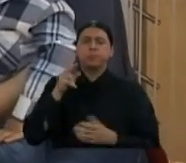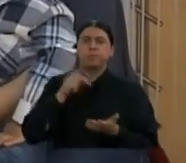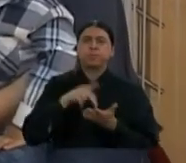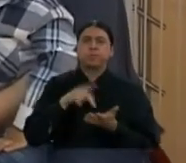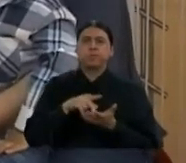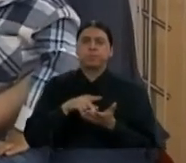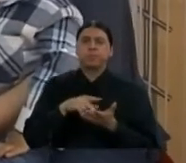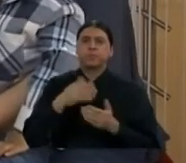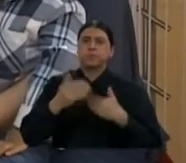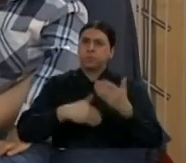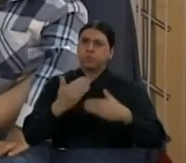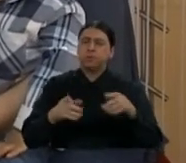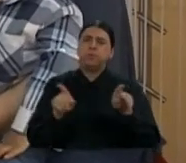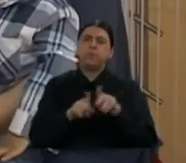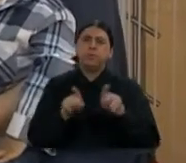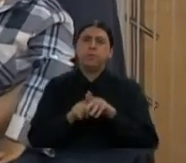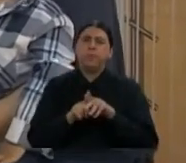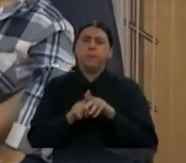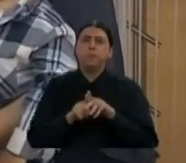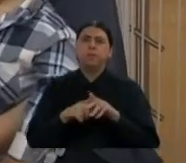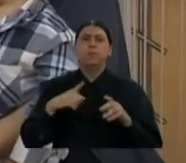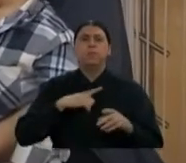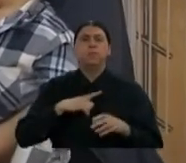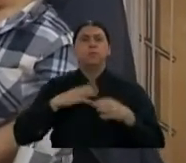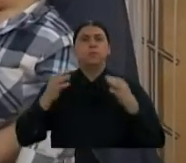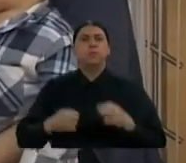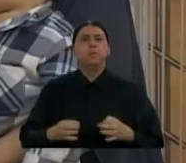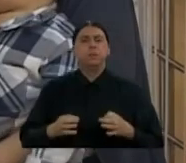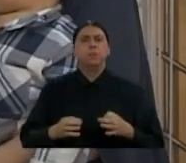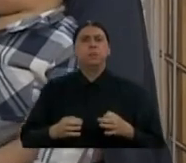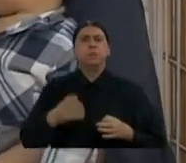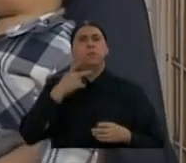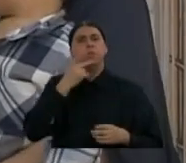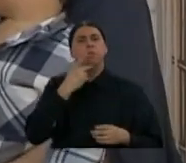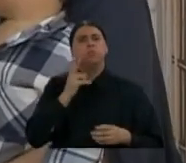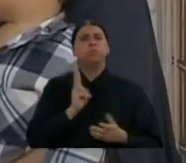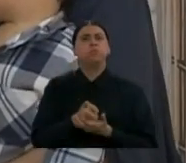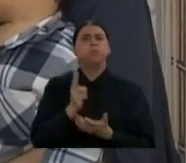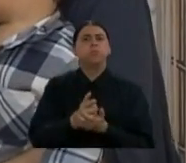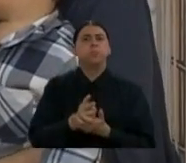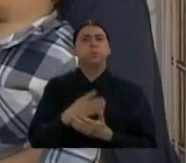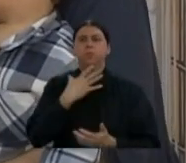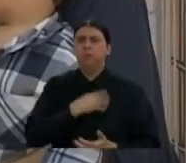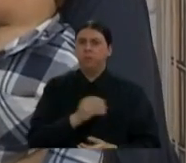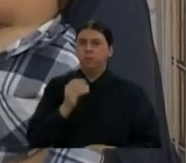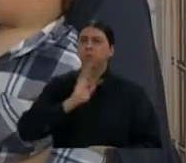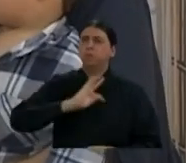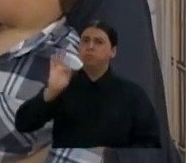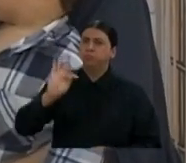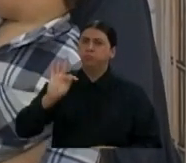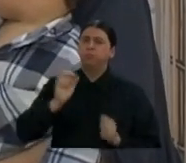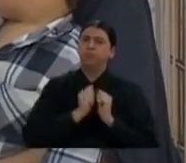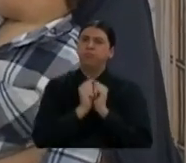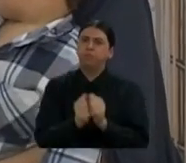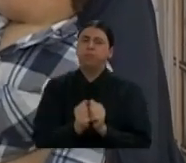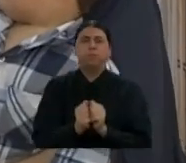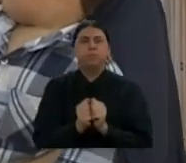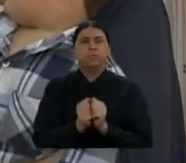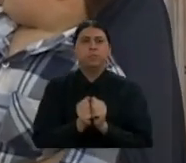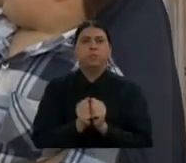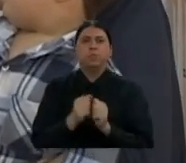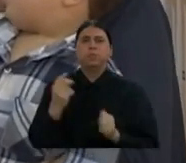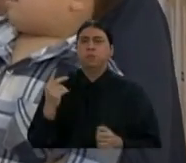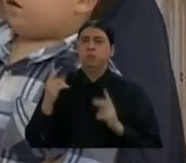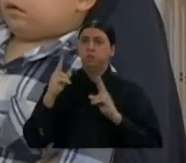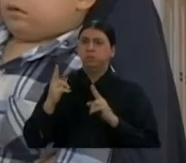não é verdade que que eu tinha certeza de que estava dizendo que ele era um assassino e assim a gente foi nome eu vou